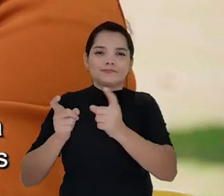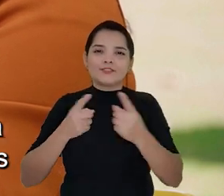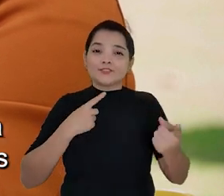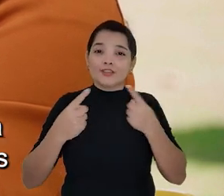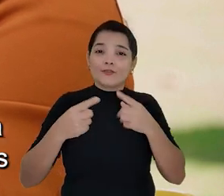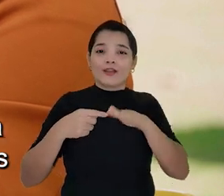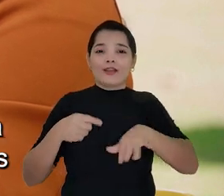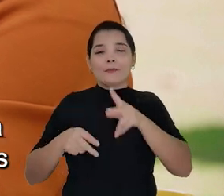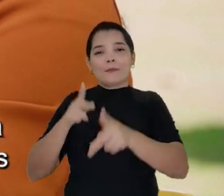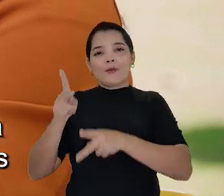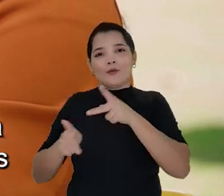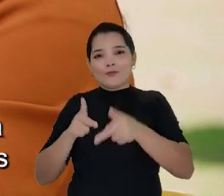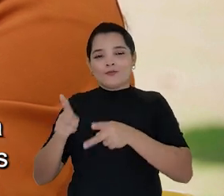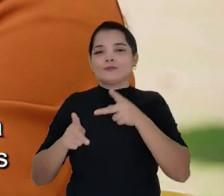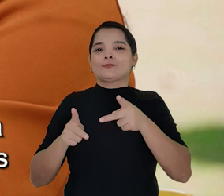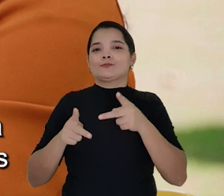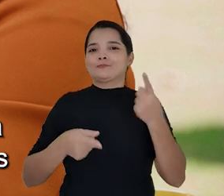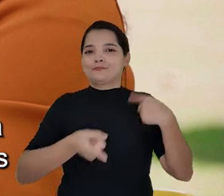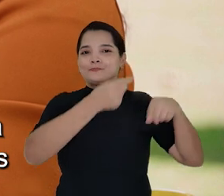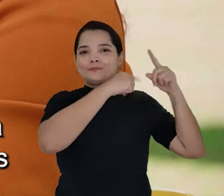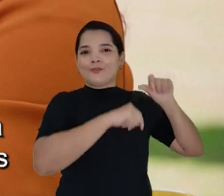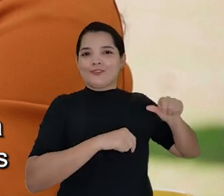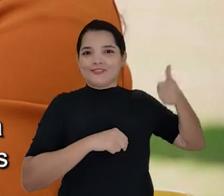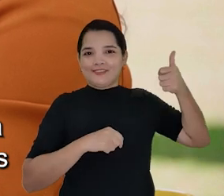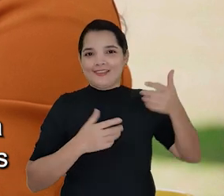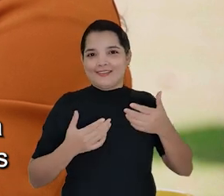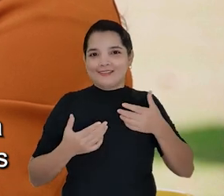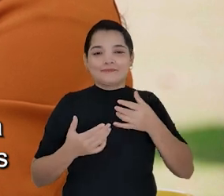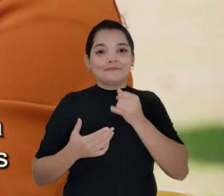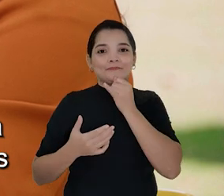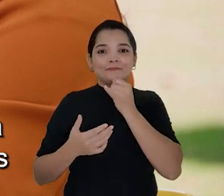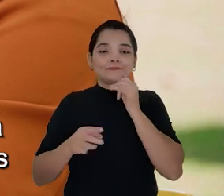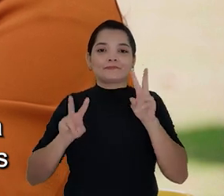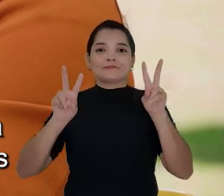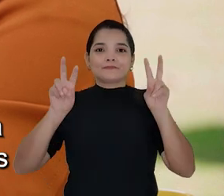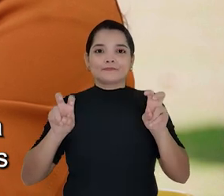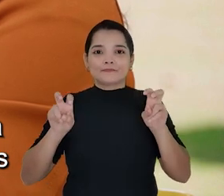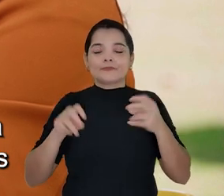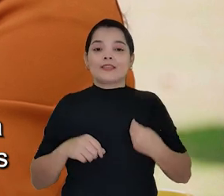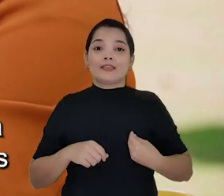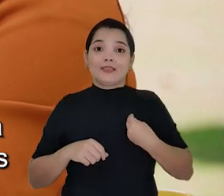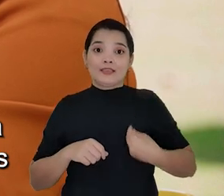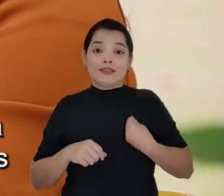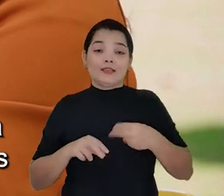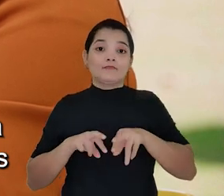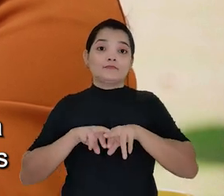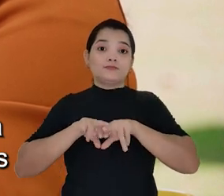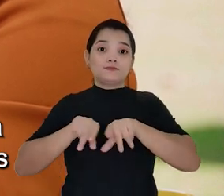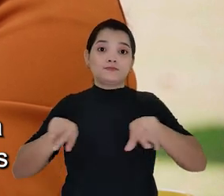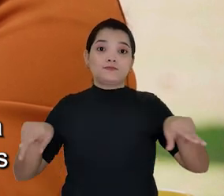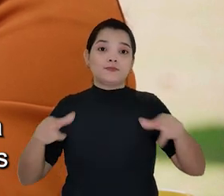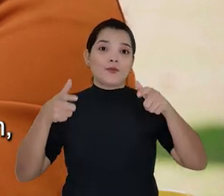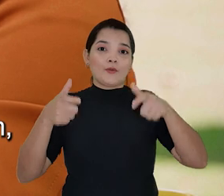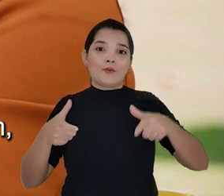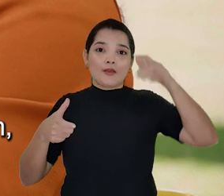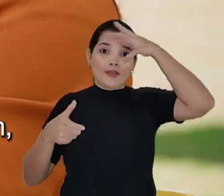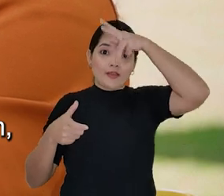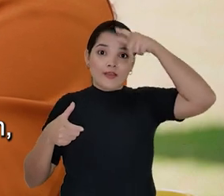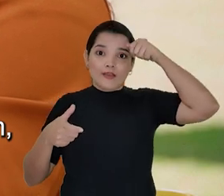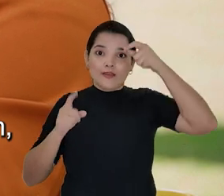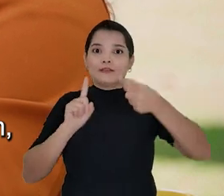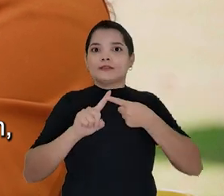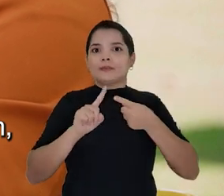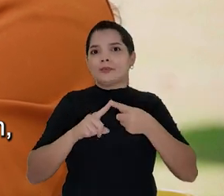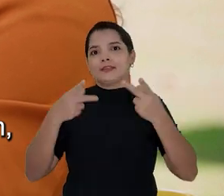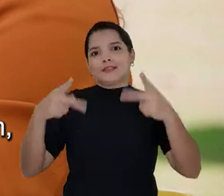povos originários por exemplo na nas questões da biodiversidade né Especialmente na Amazônia mas também em